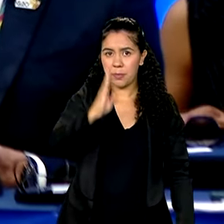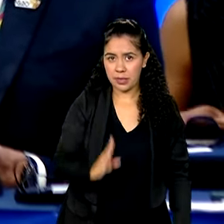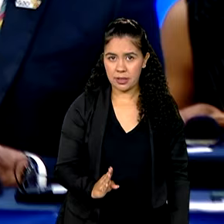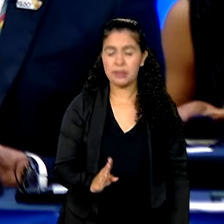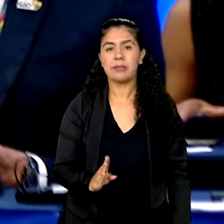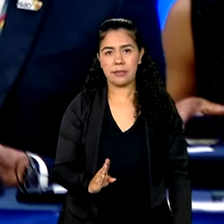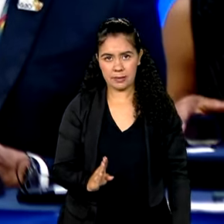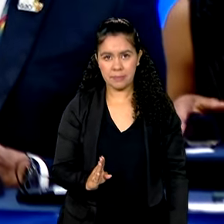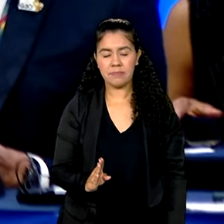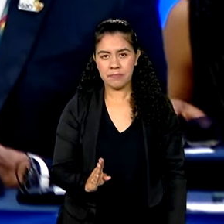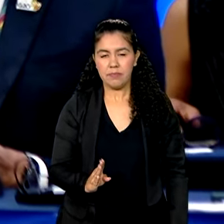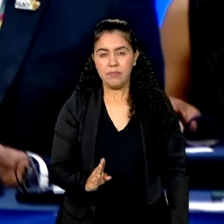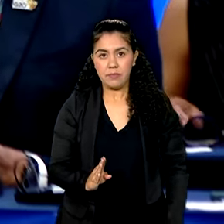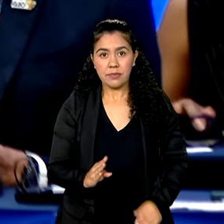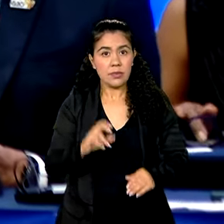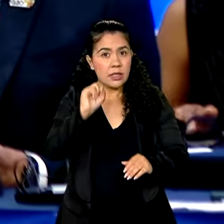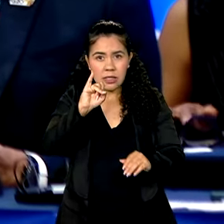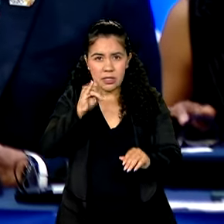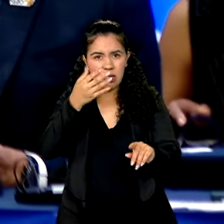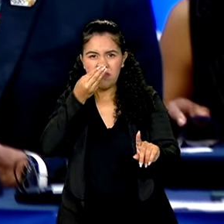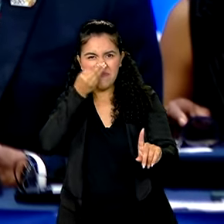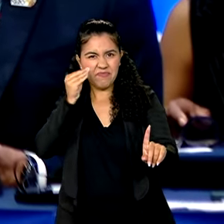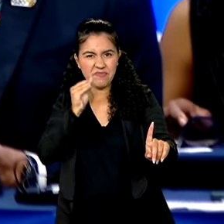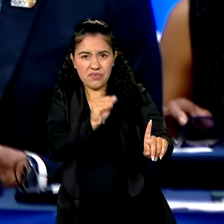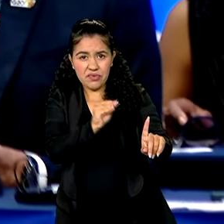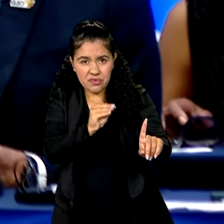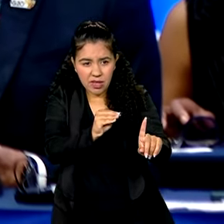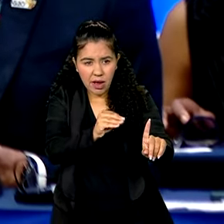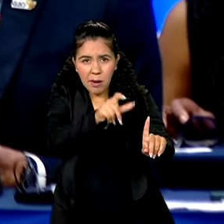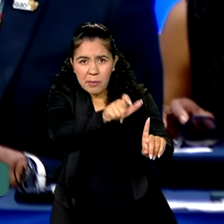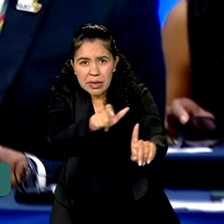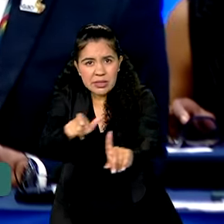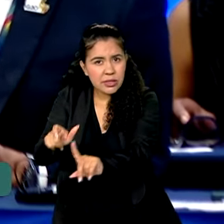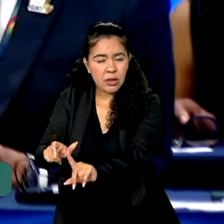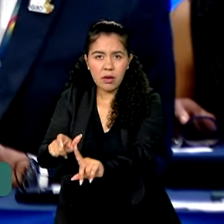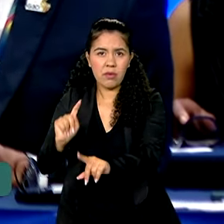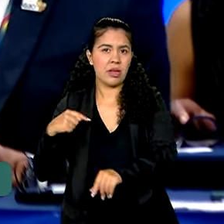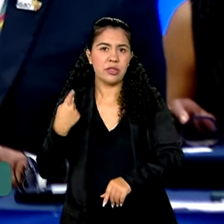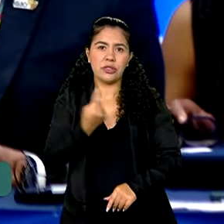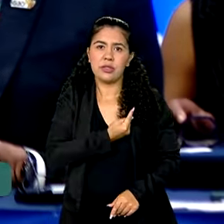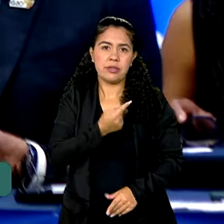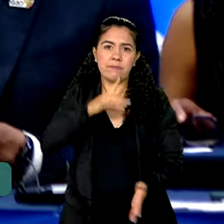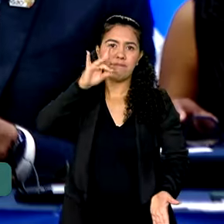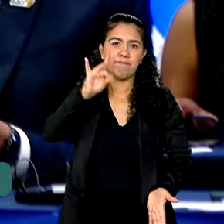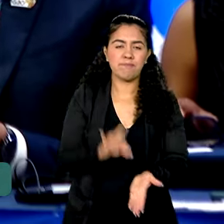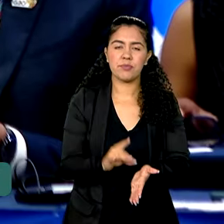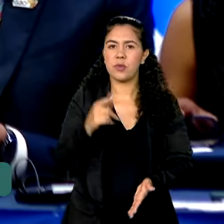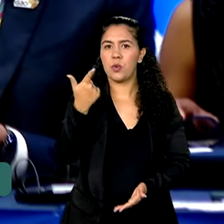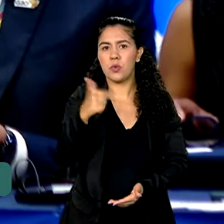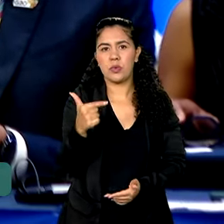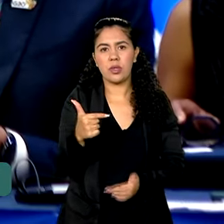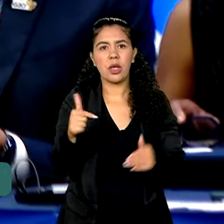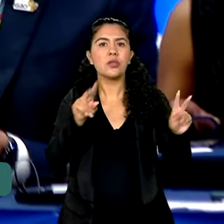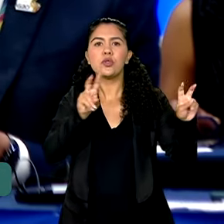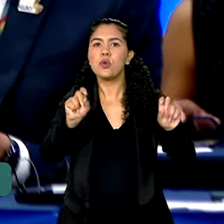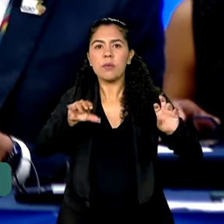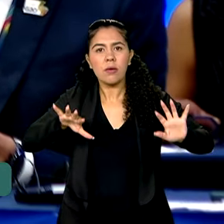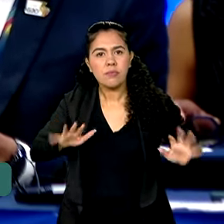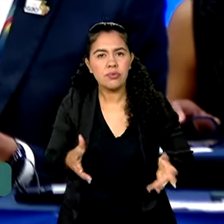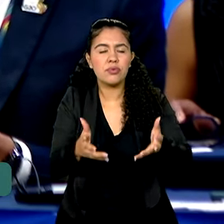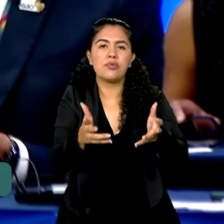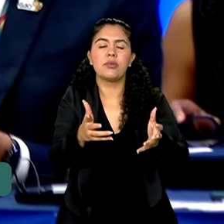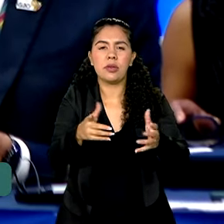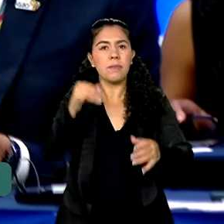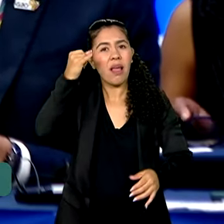olhar para estas pessoas, não vamos ser efetivos na promoção da redução dos